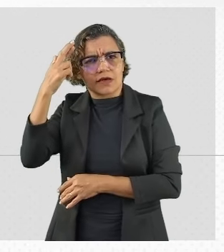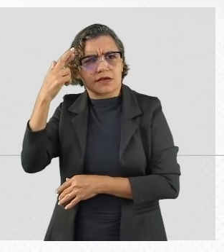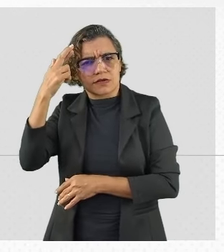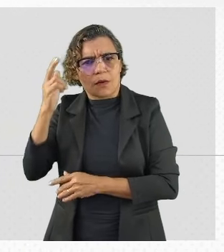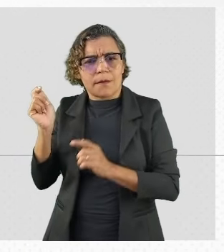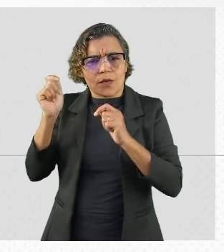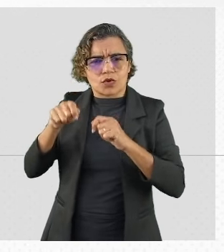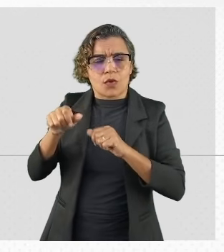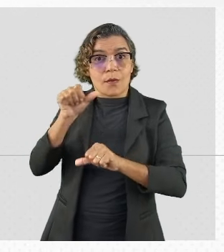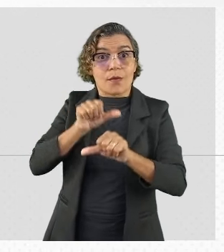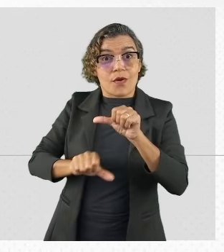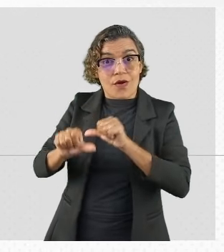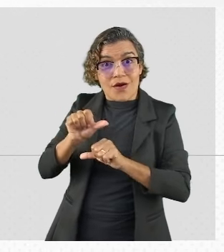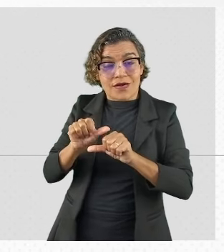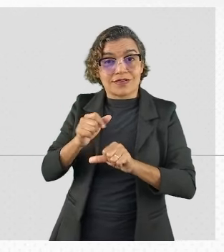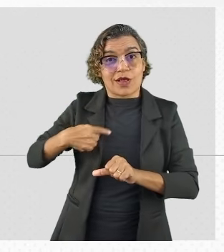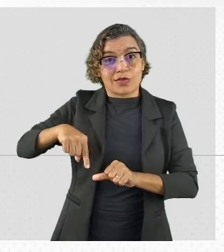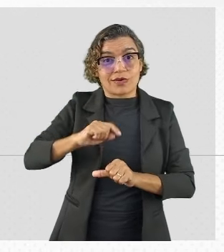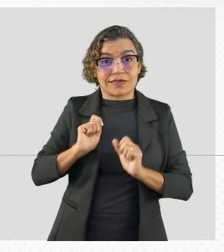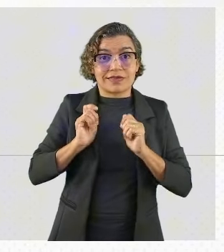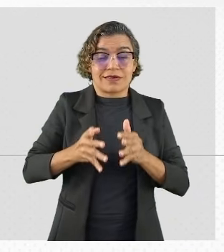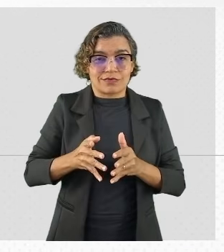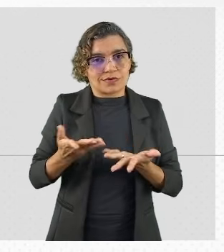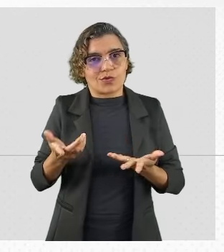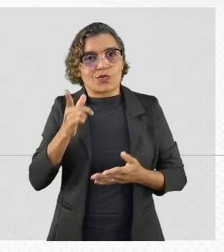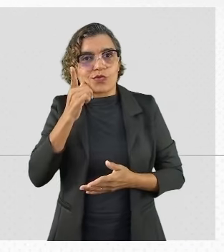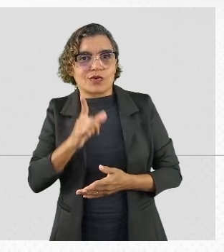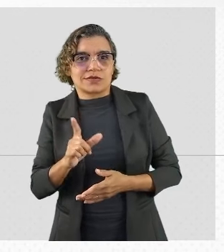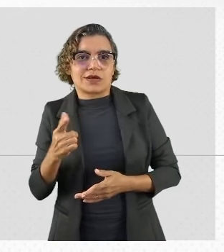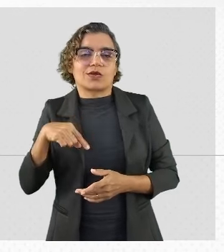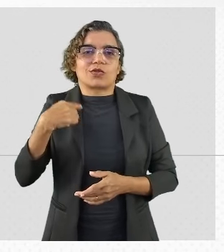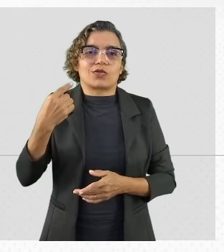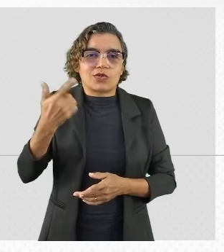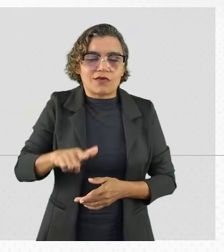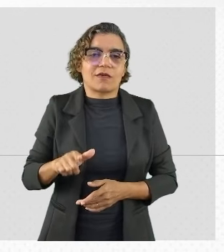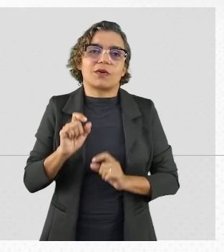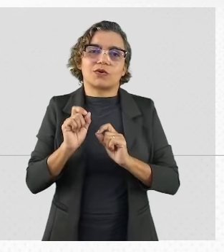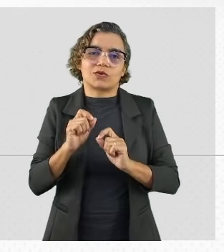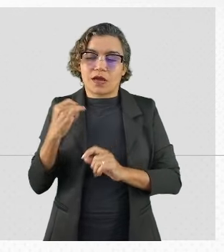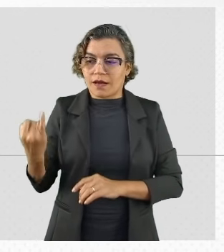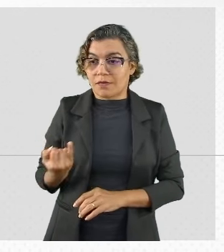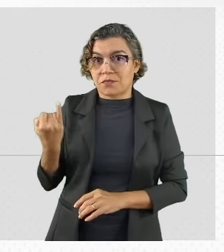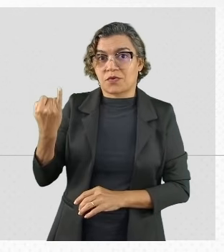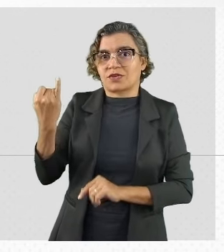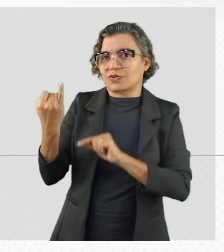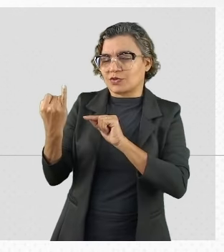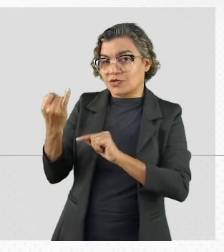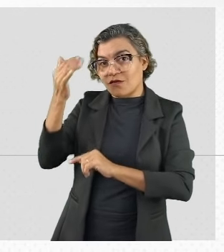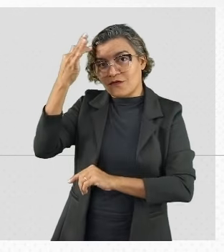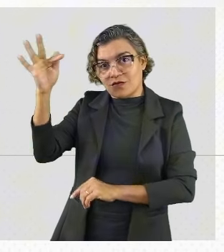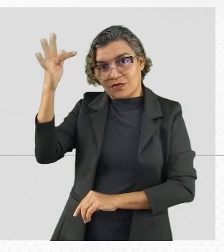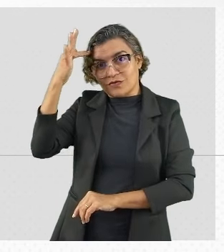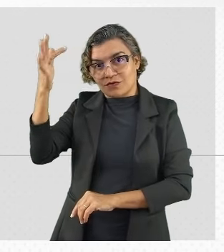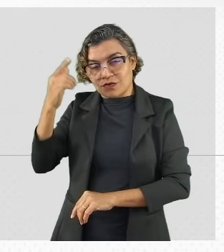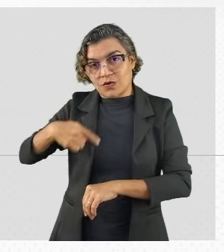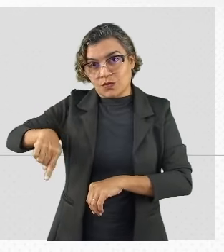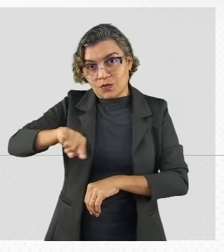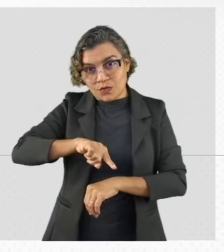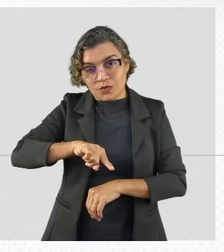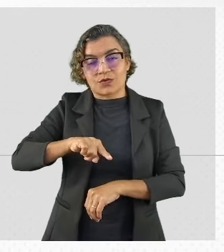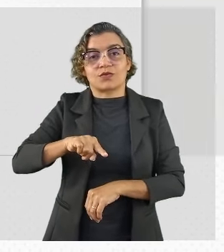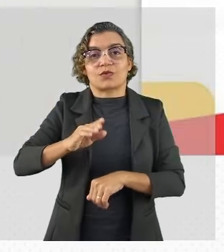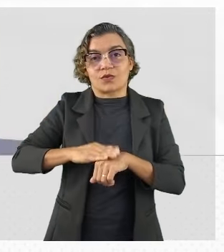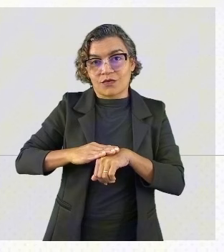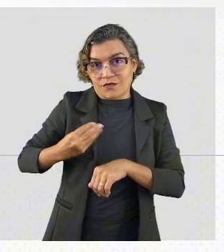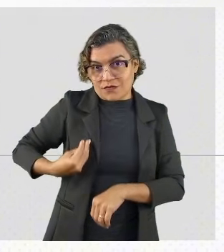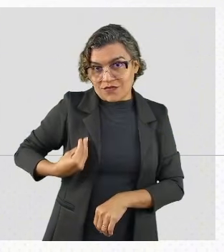a gente mude a nossa ação. Então, a gente já consegue, mais uma vez, perceber aqui a importância da filosofia no nosso cotidiano.